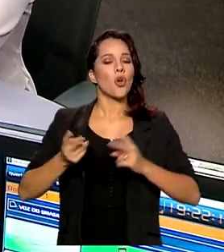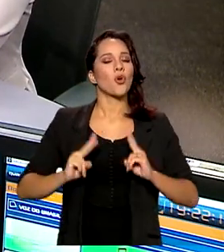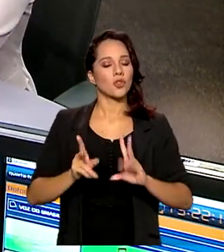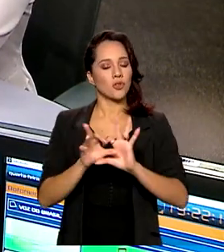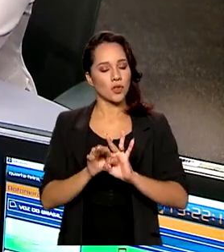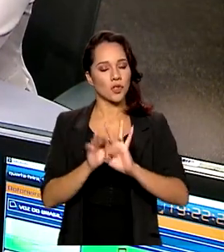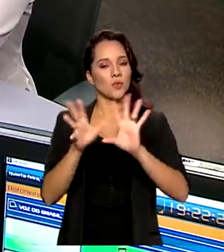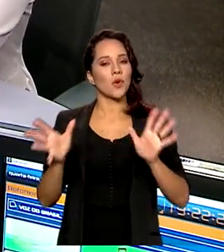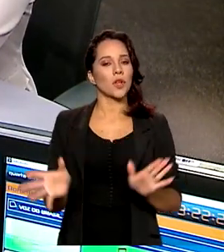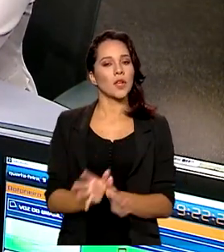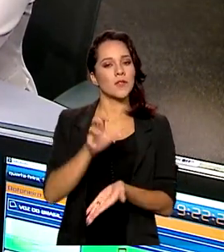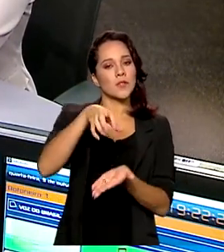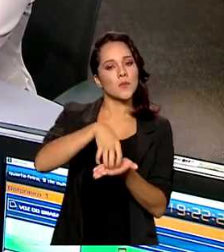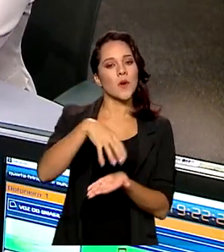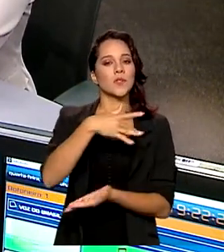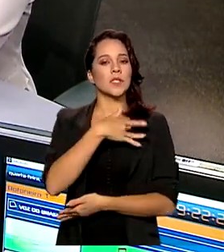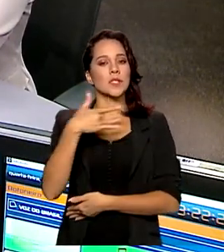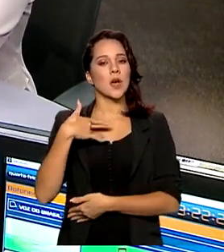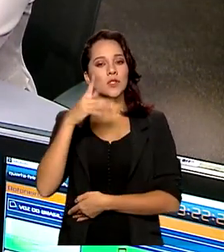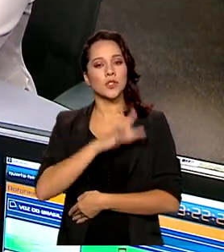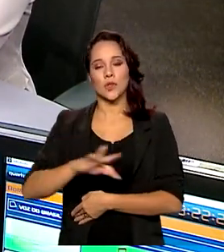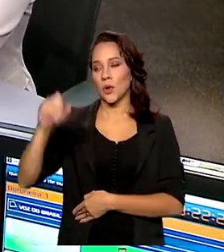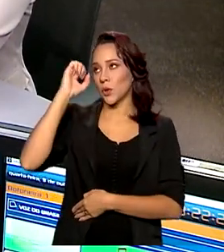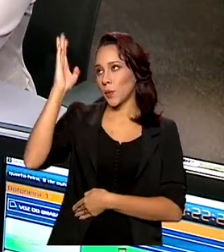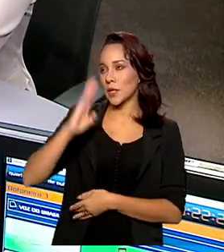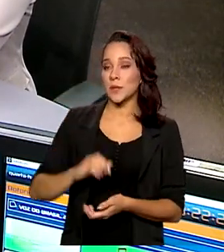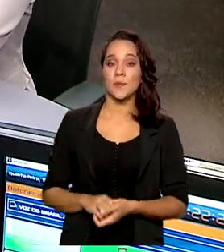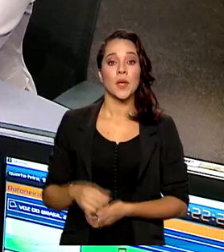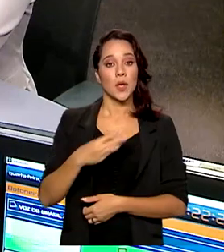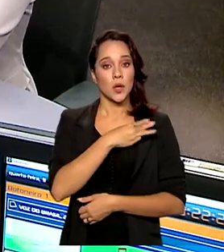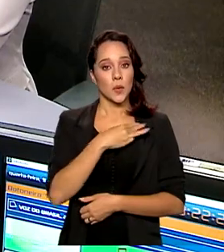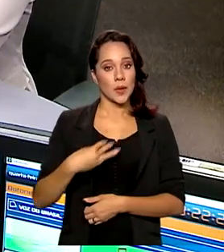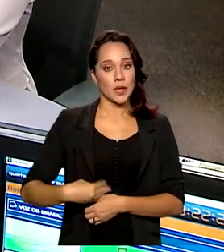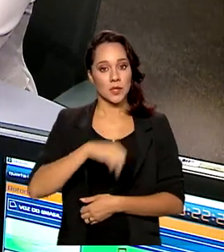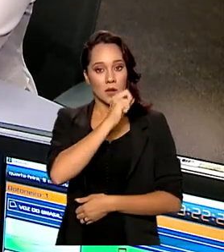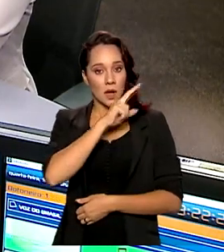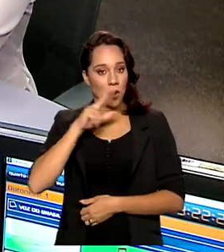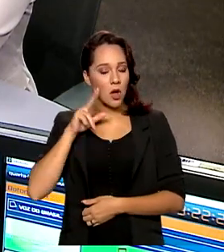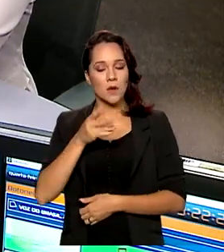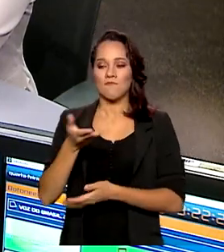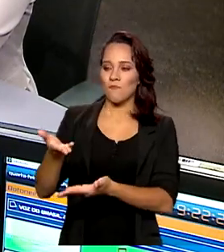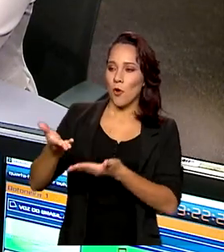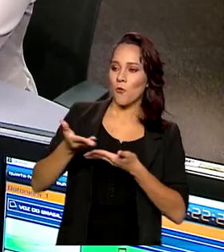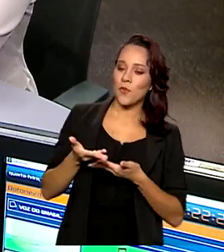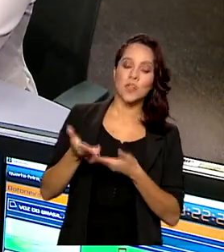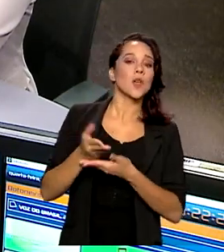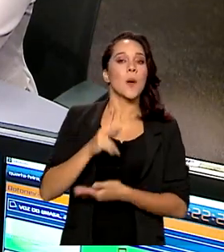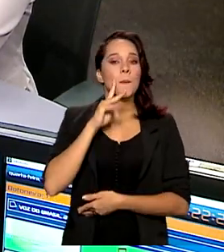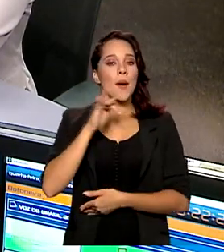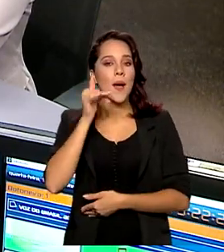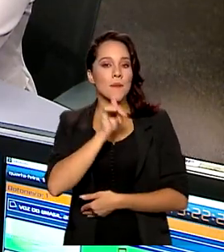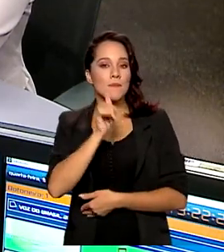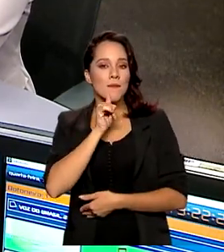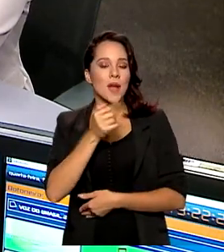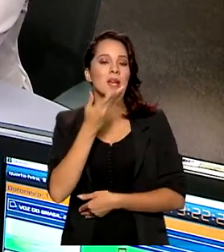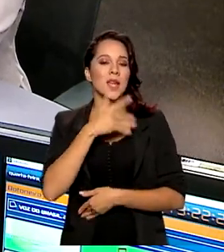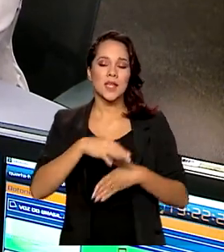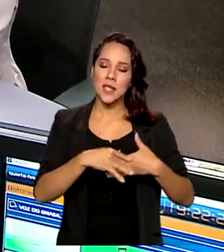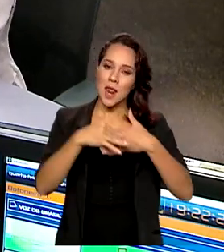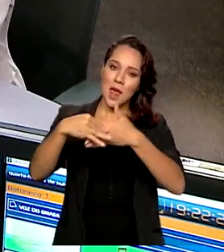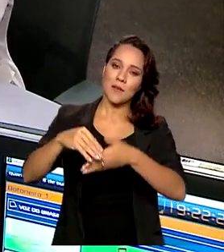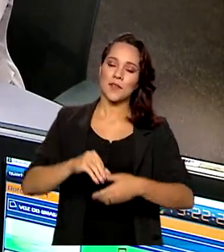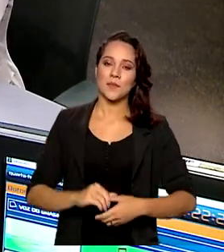continuam disponíveis nos postos de todo o país. E o ministro Queiroga fez um convite para que pais e mães levem as